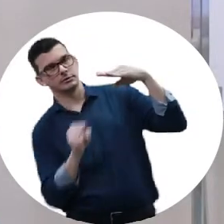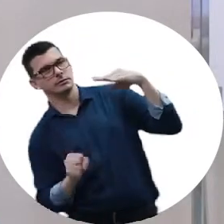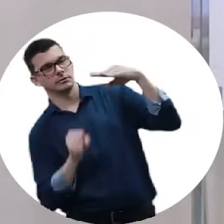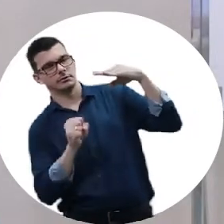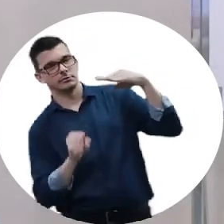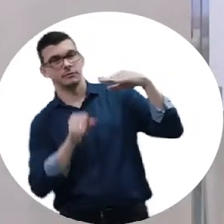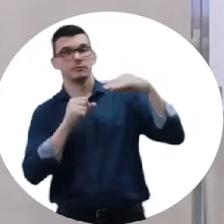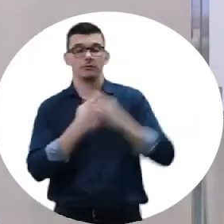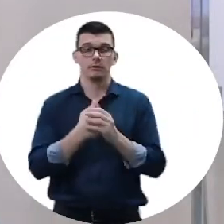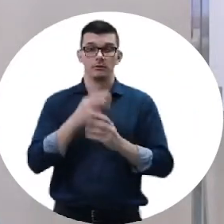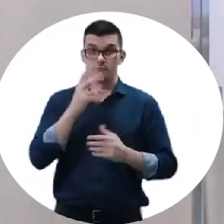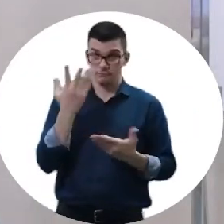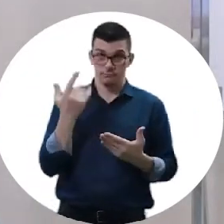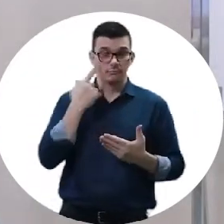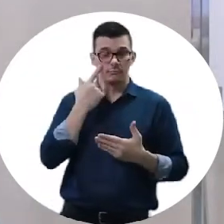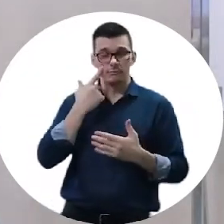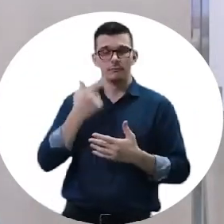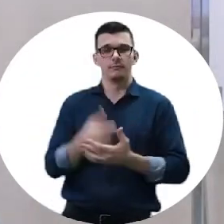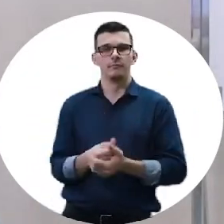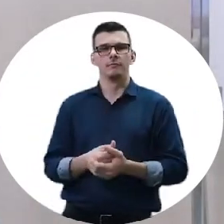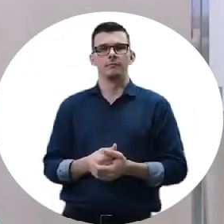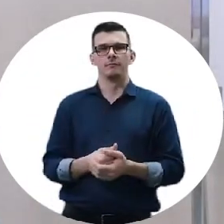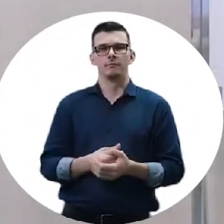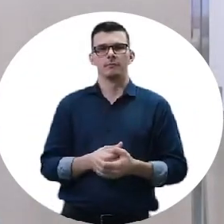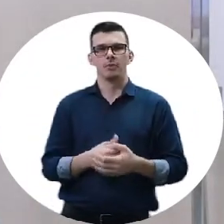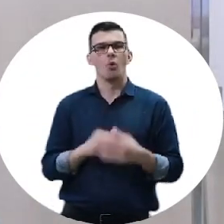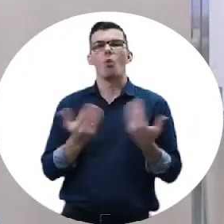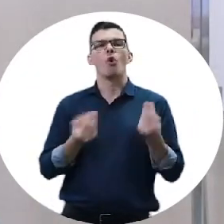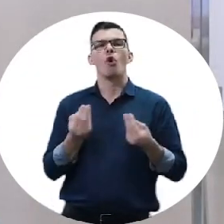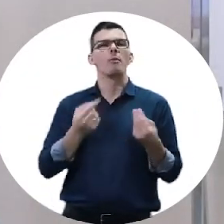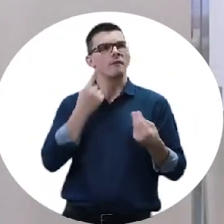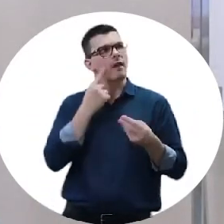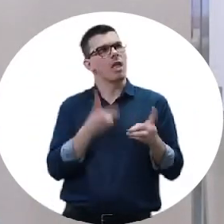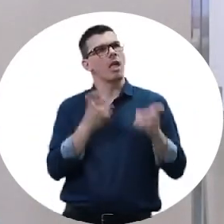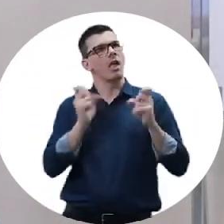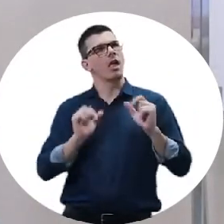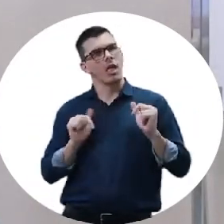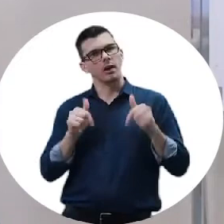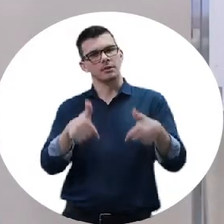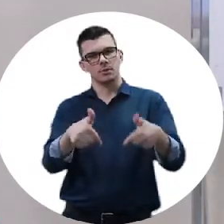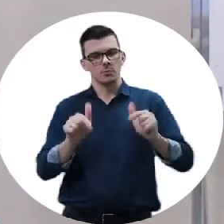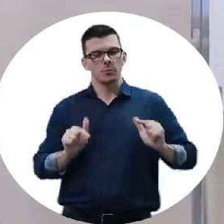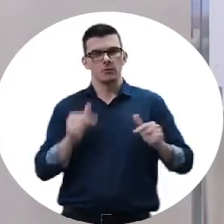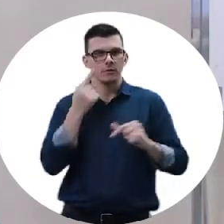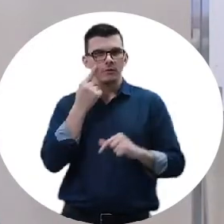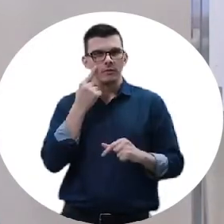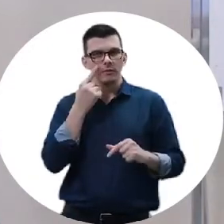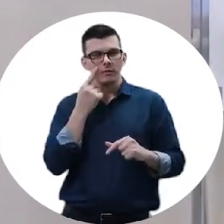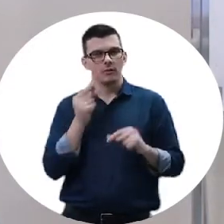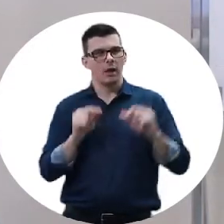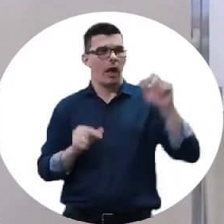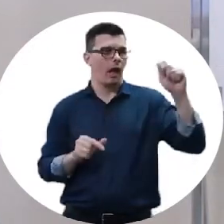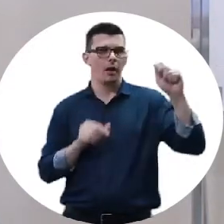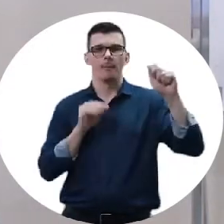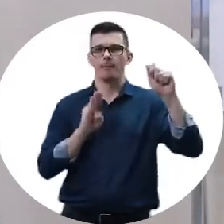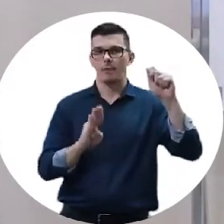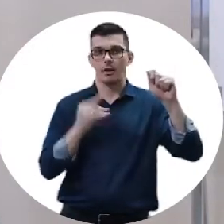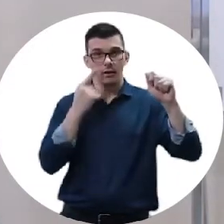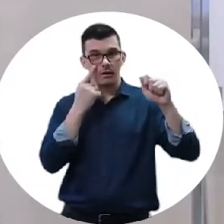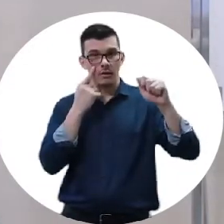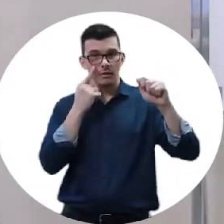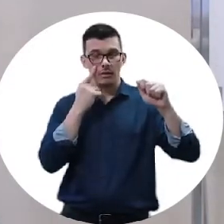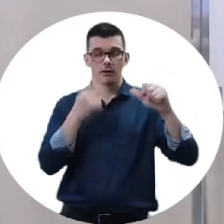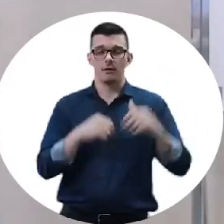corda? Lembrando que tração é a força que aparece em corda. Aonde estão as reações da força peso? Desse bloco e desse. A reação da